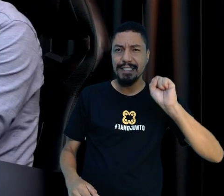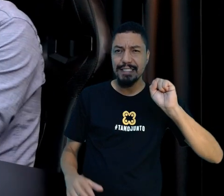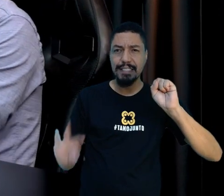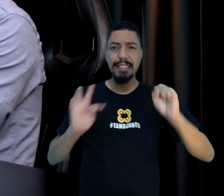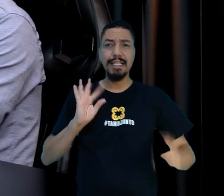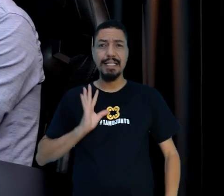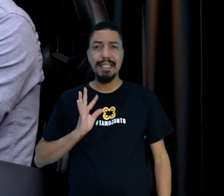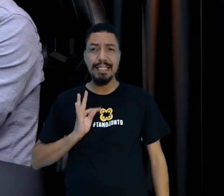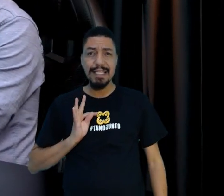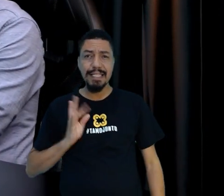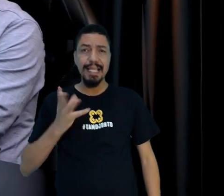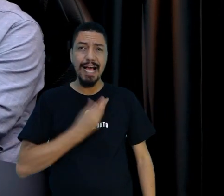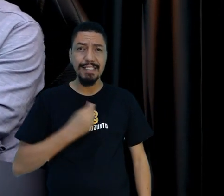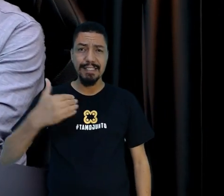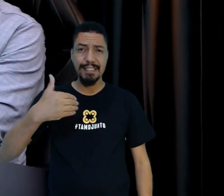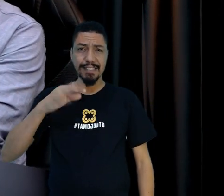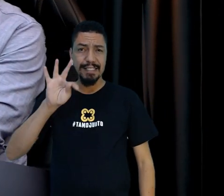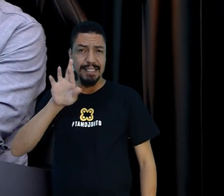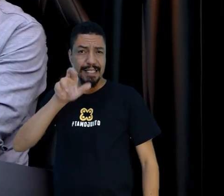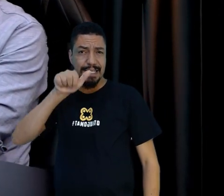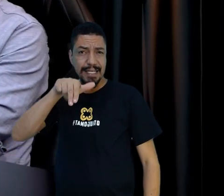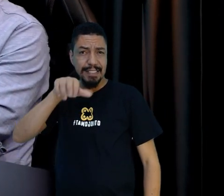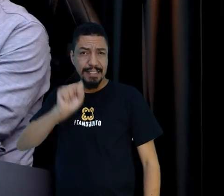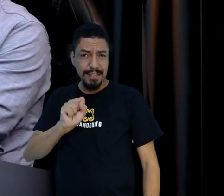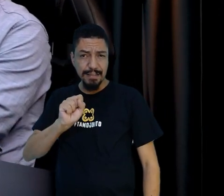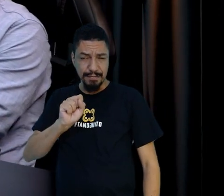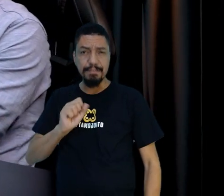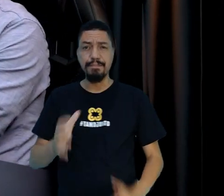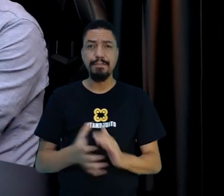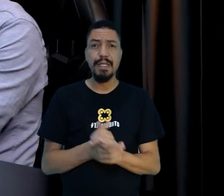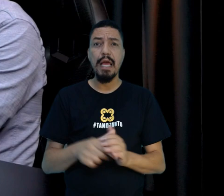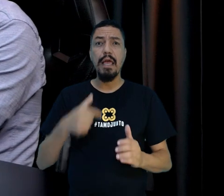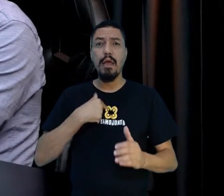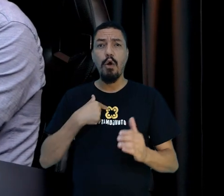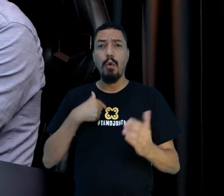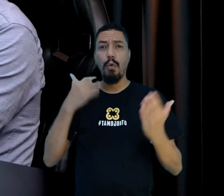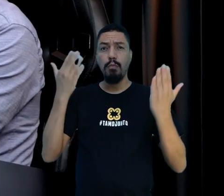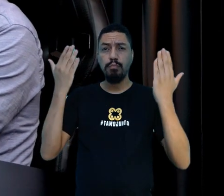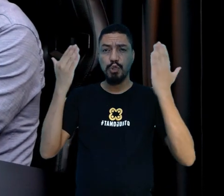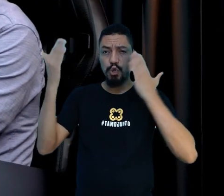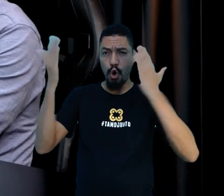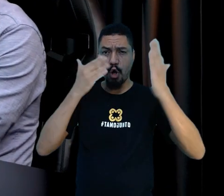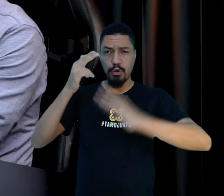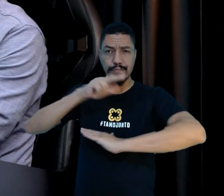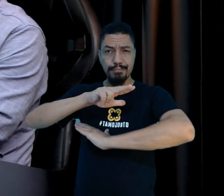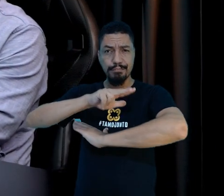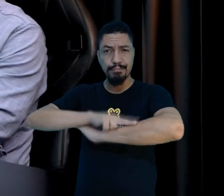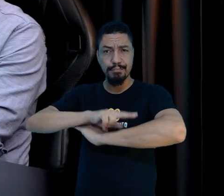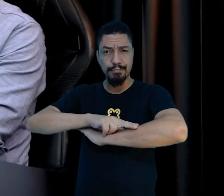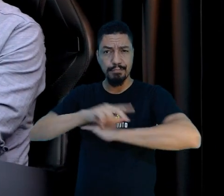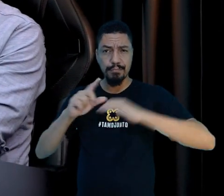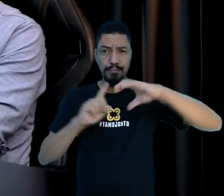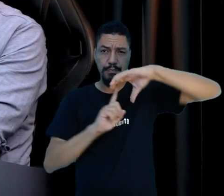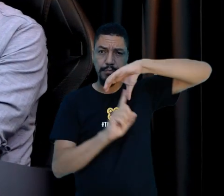conversar. Sou psicólogo, sou psicanalista, me formei quase 10 anos,